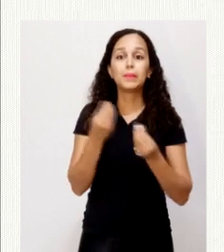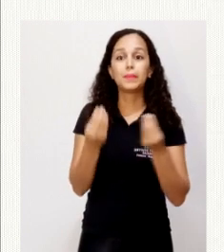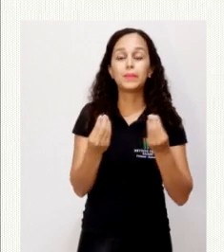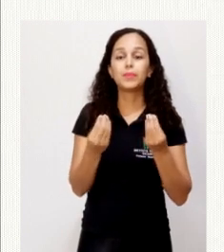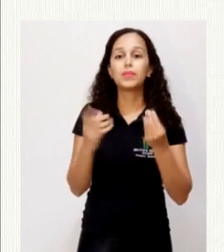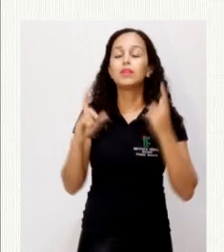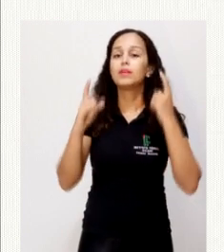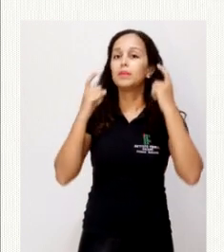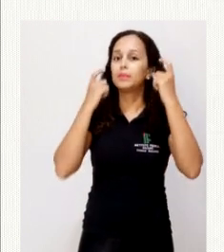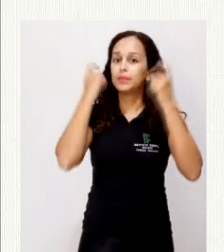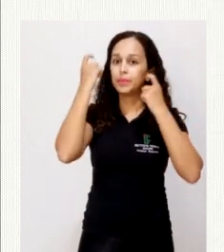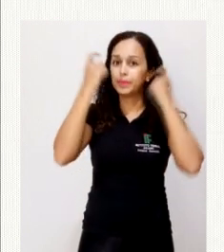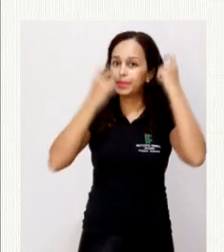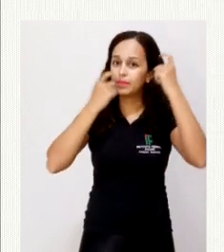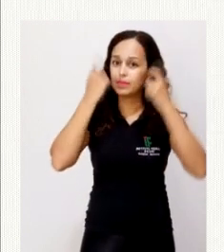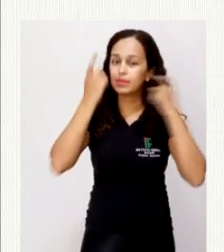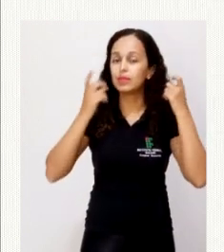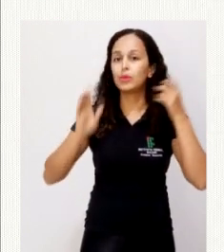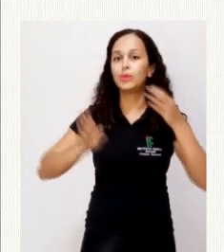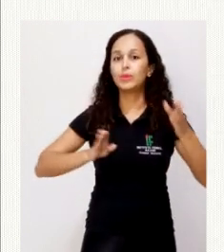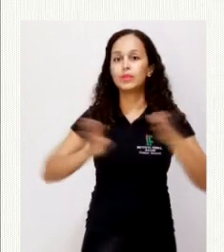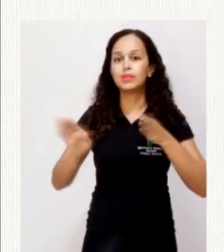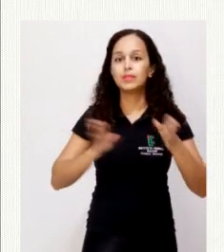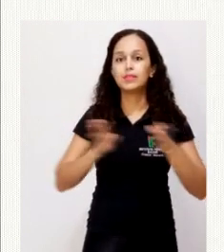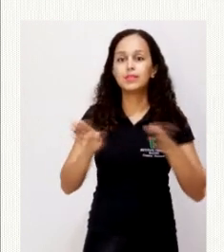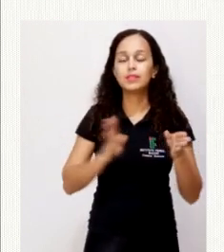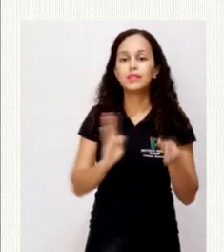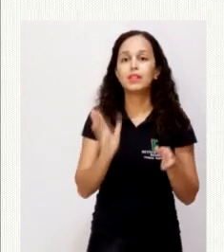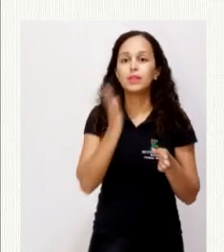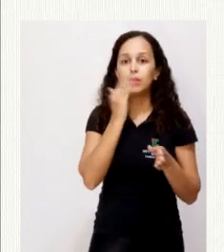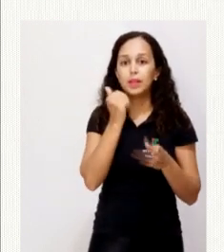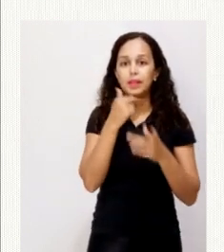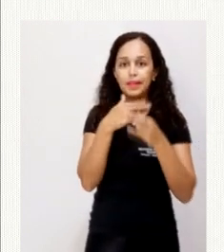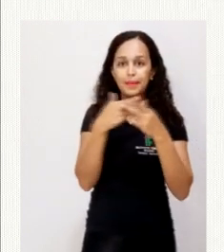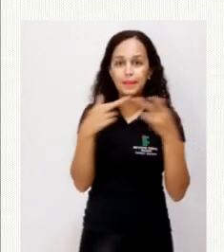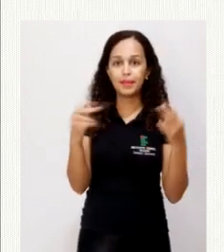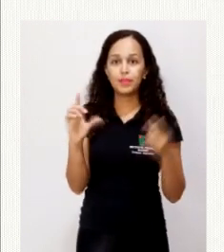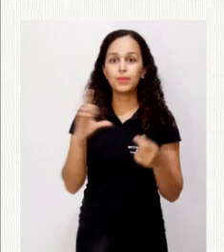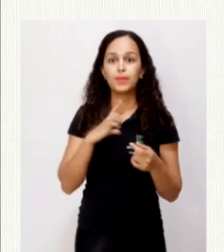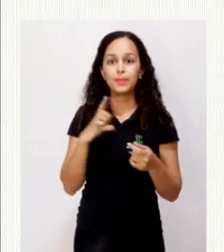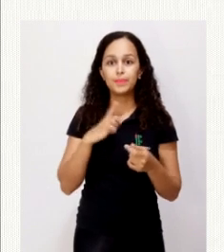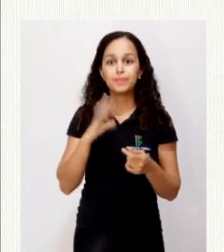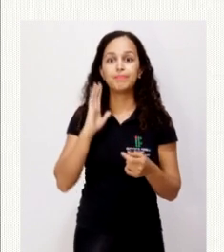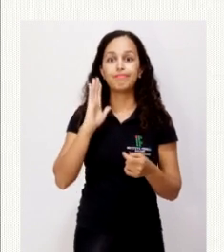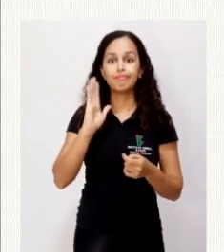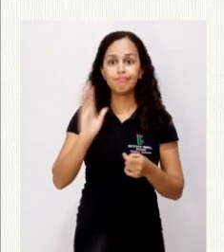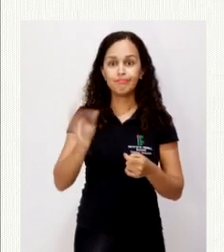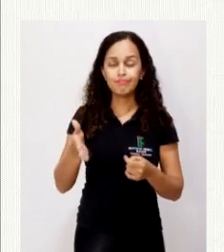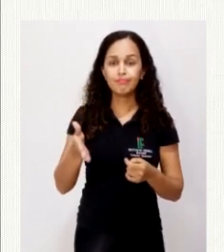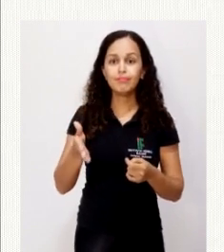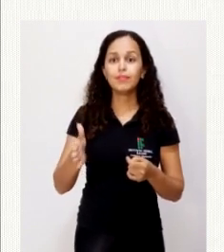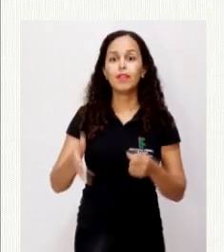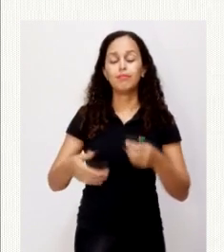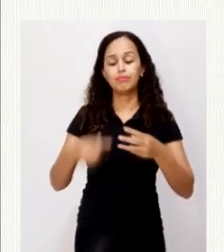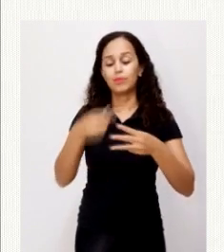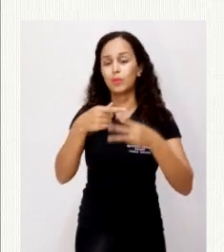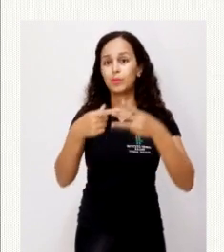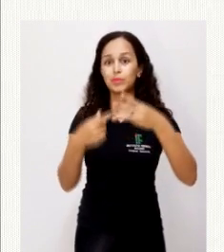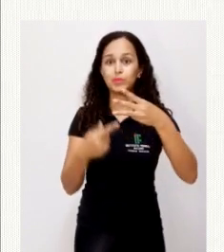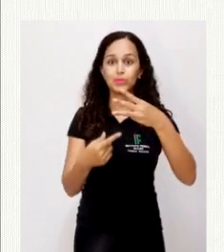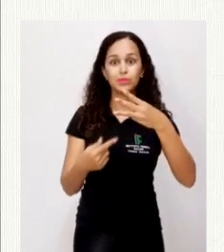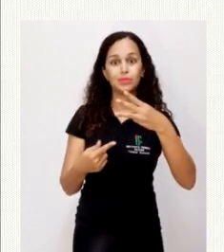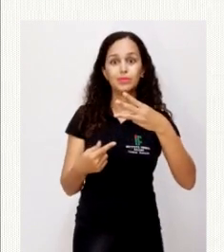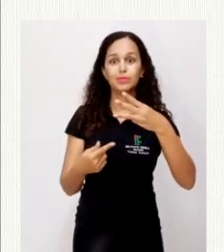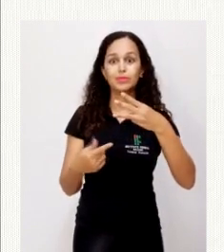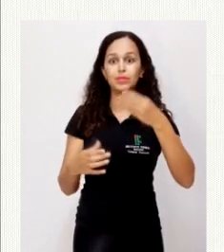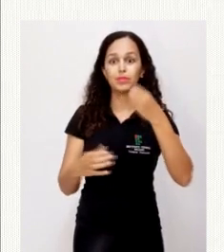fome, mas basta a preocupação do acesso a esse alimento, que aí eu já tenho, né, instalado um